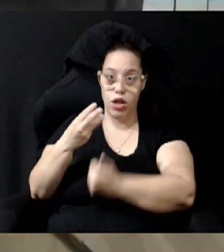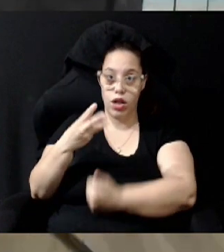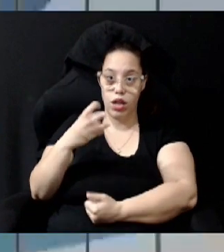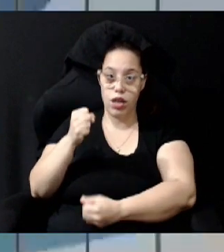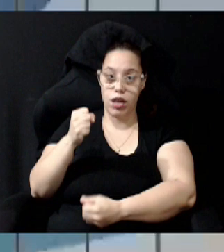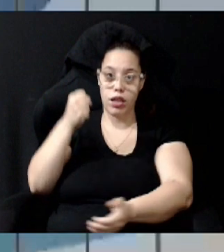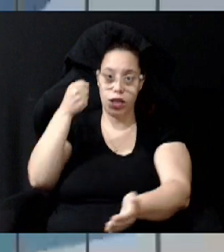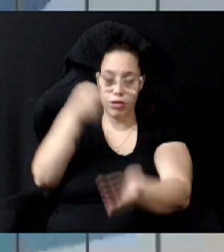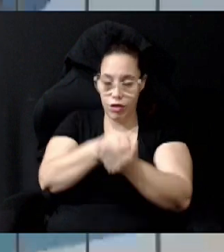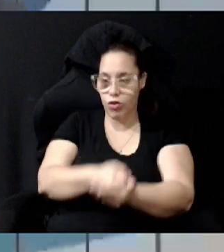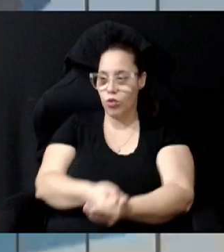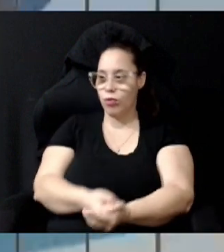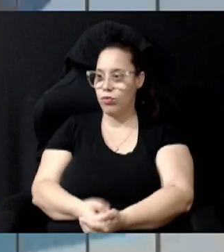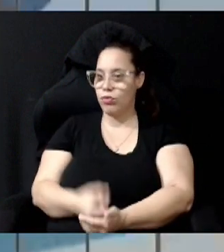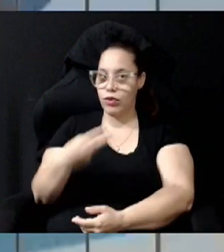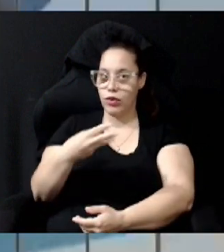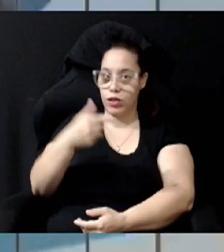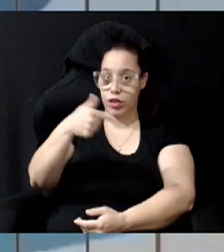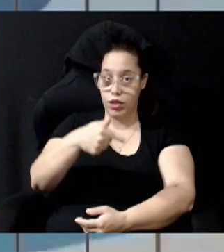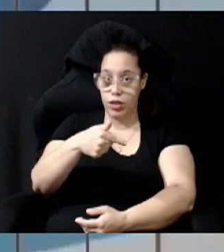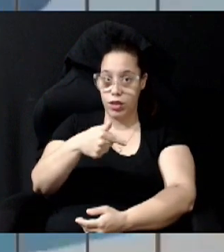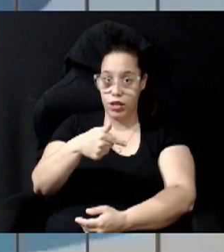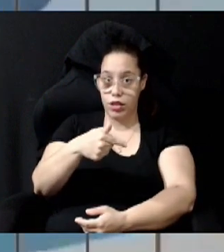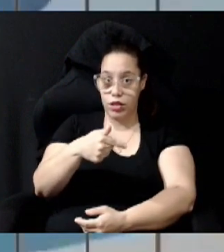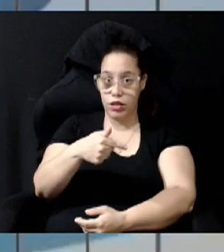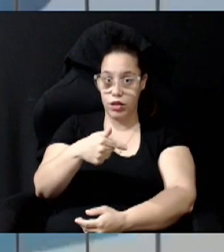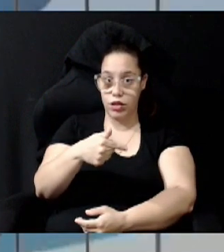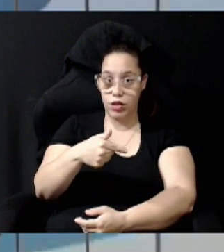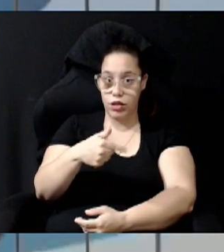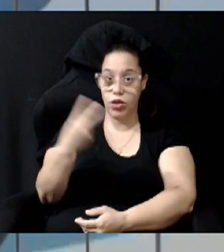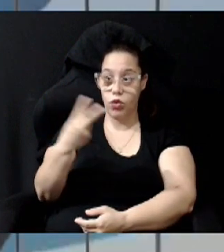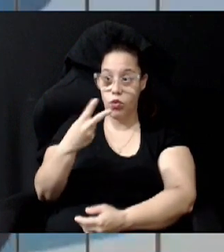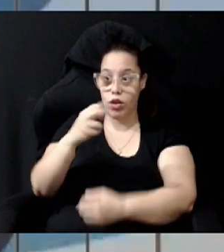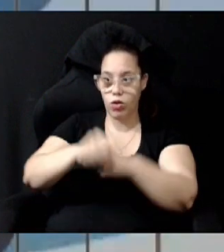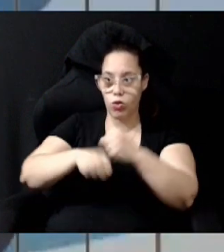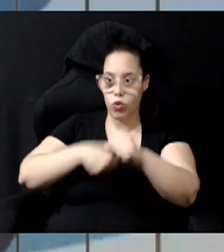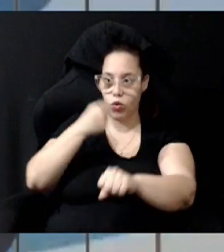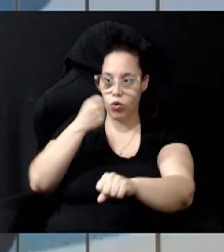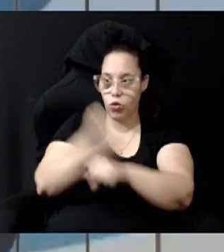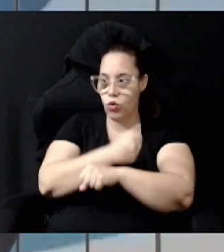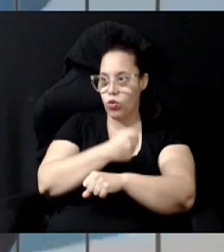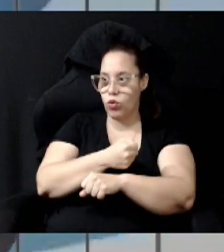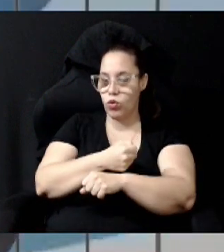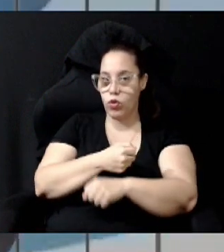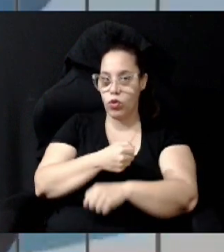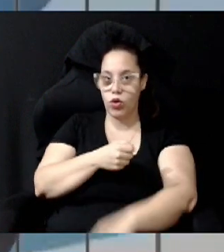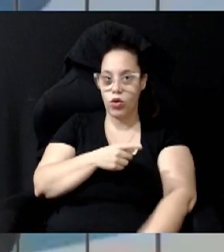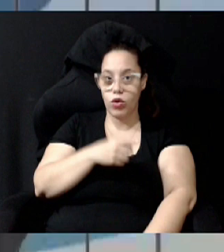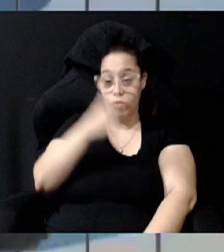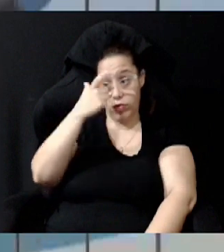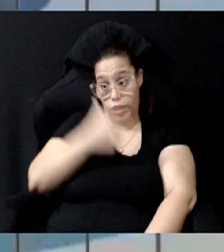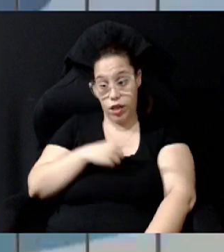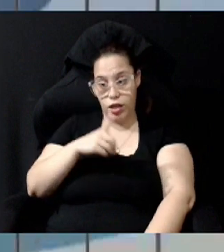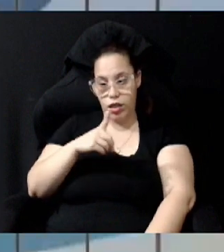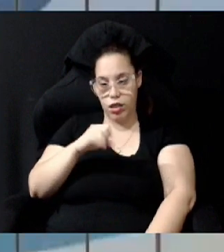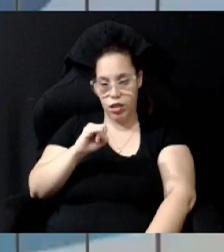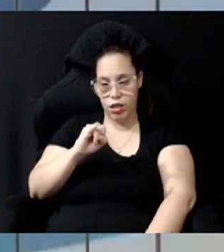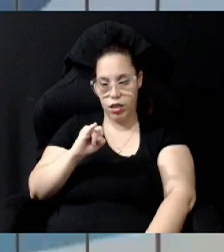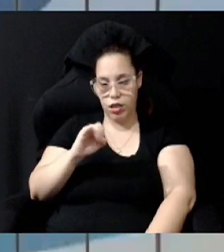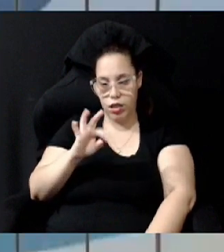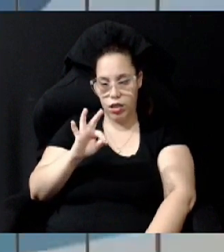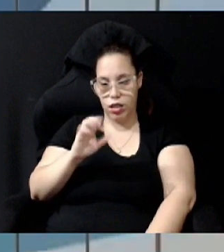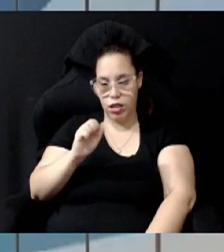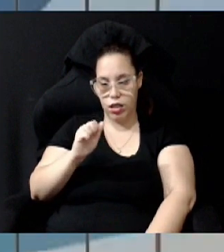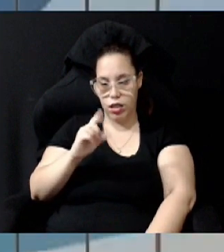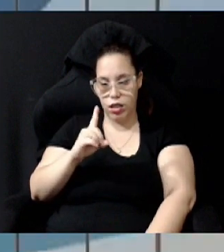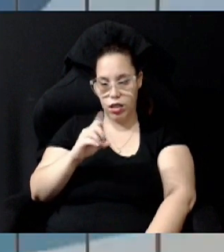Em 37 ele dá um segundo golpe, se declara ditador, né? E em 45